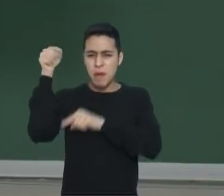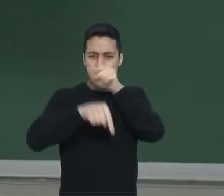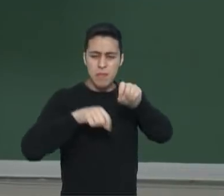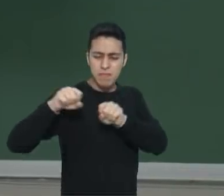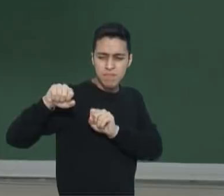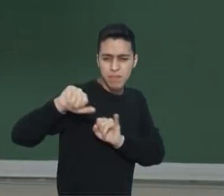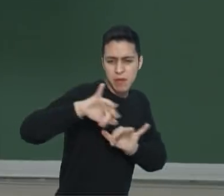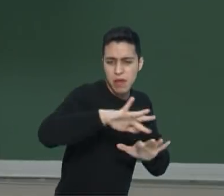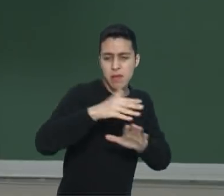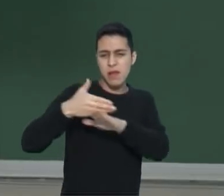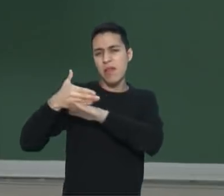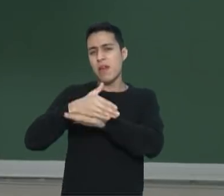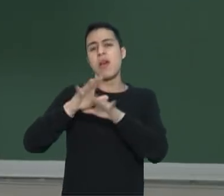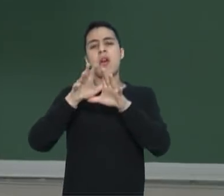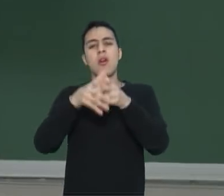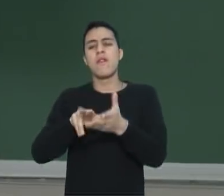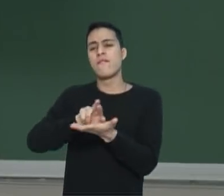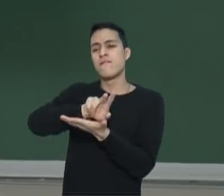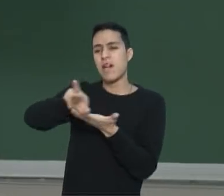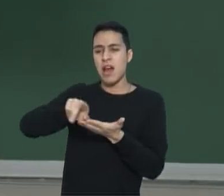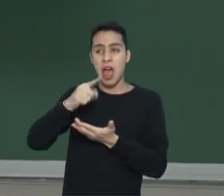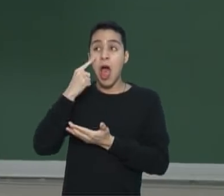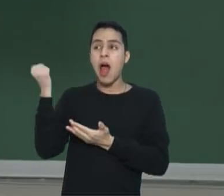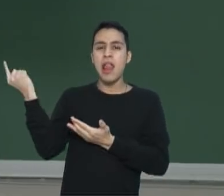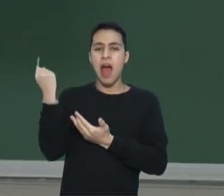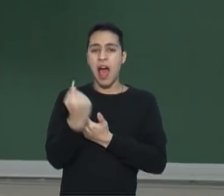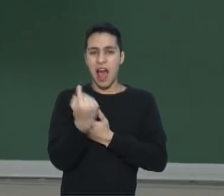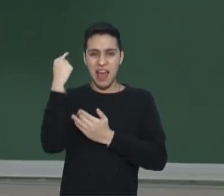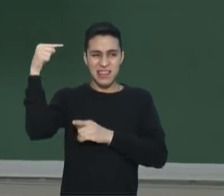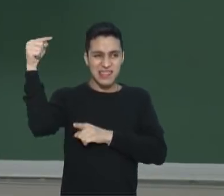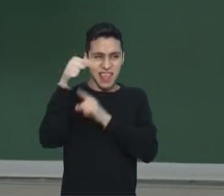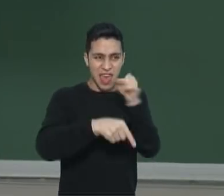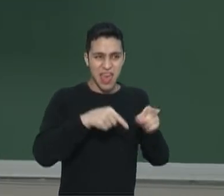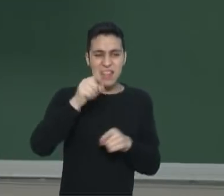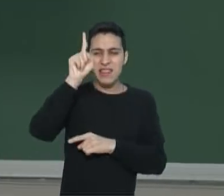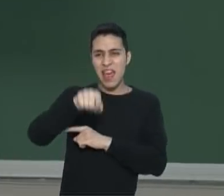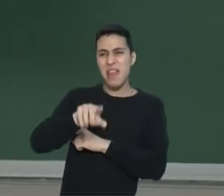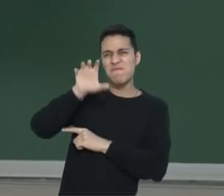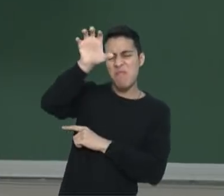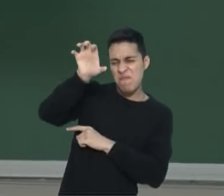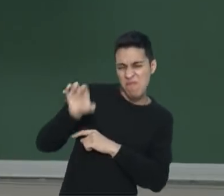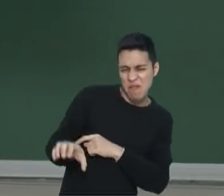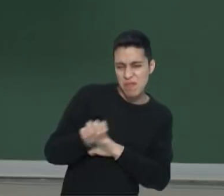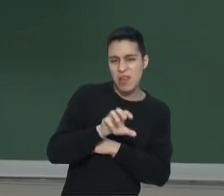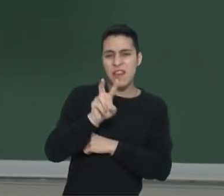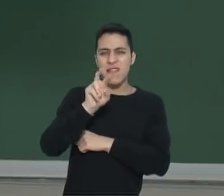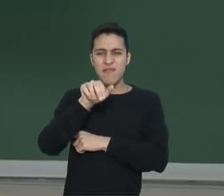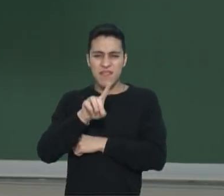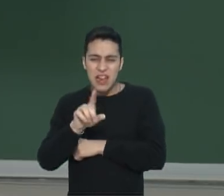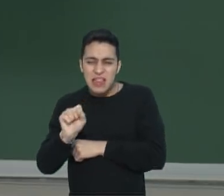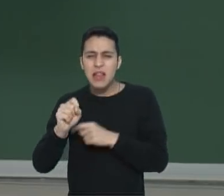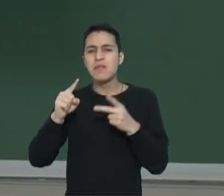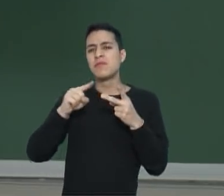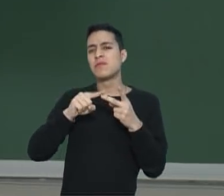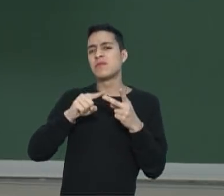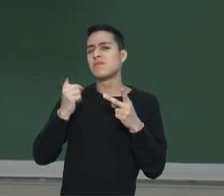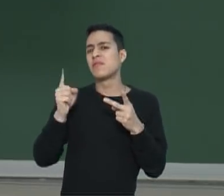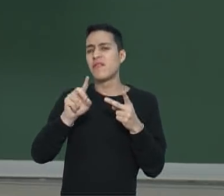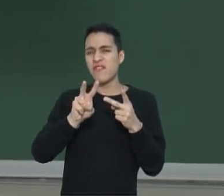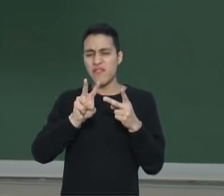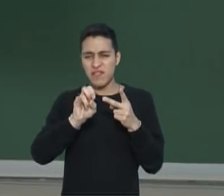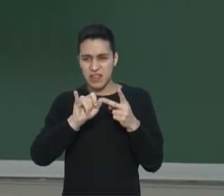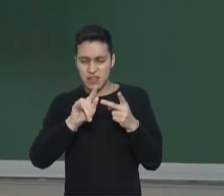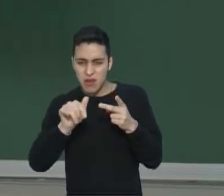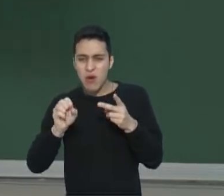várias entradas desses grupos, que são as setas mostrando, né, aqui os vândalos, francos, né, burgúndios,